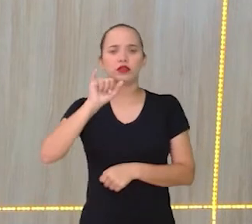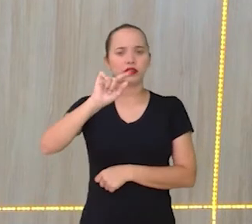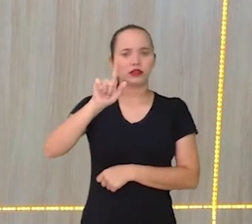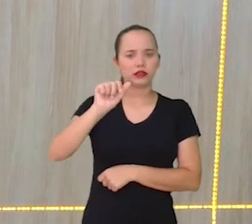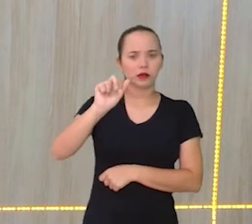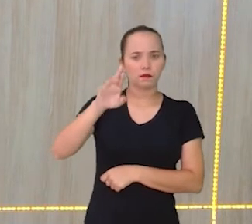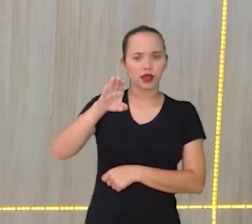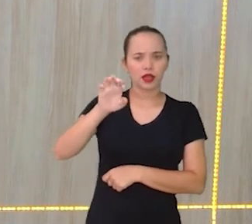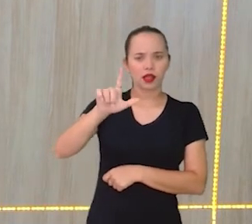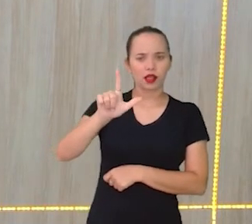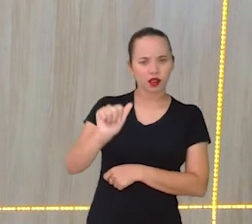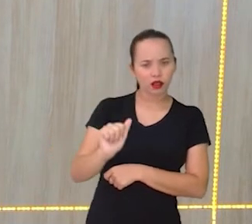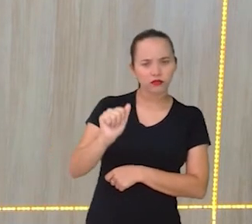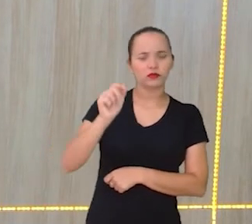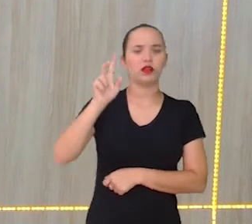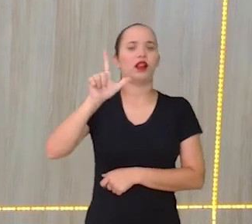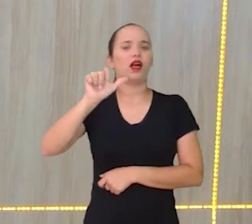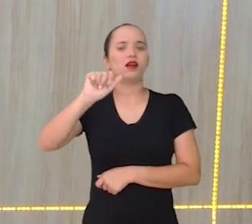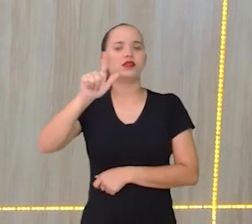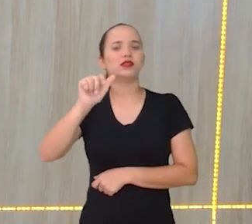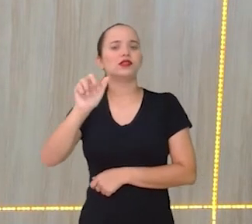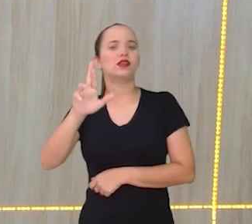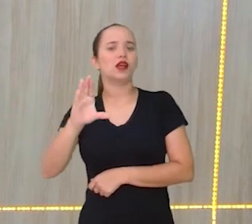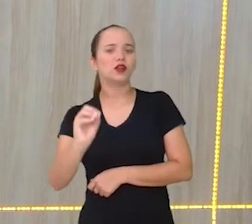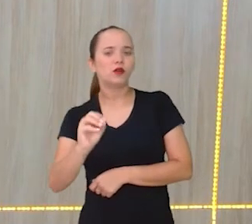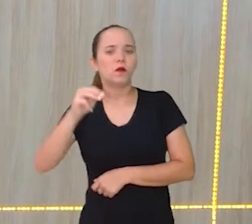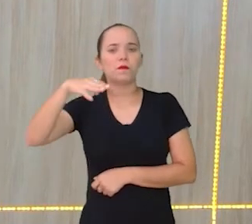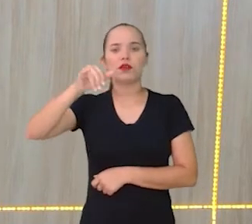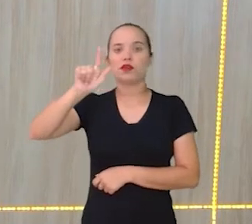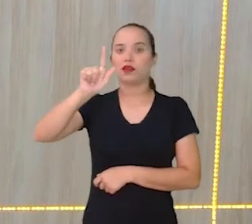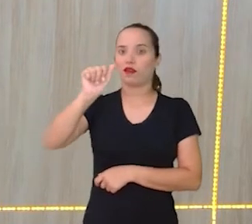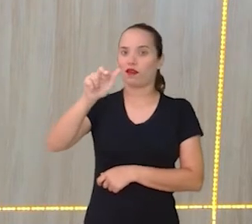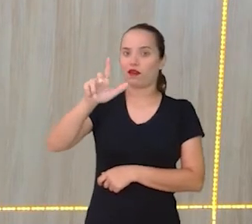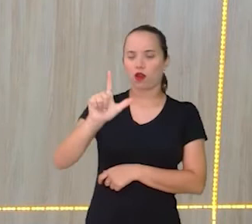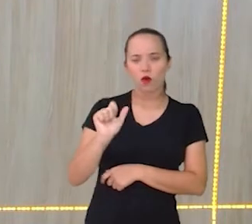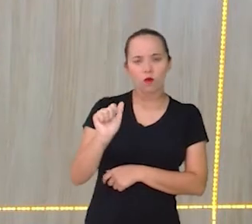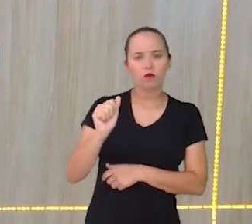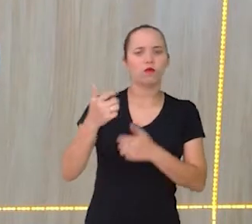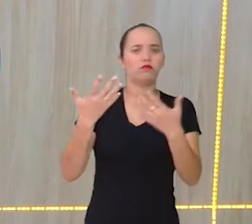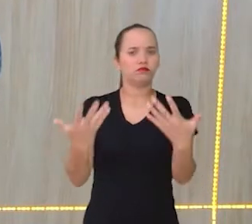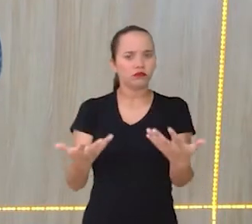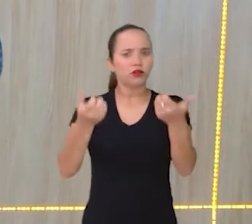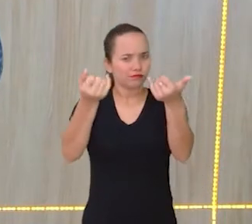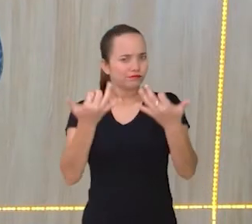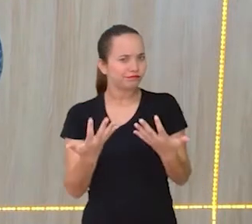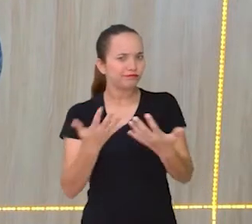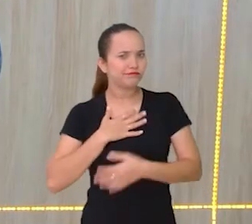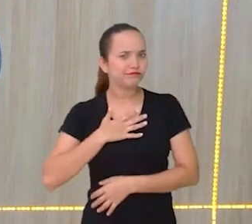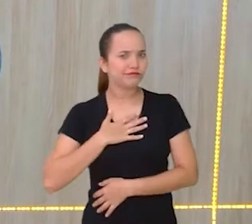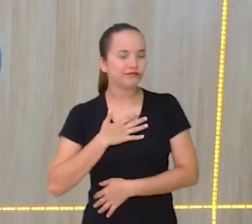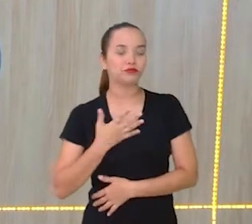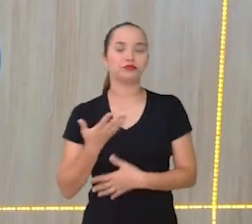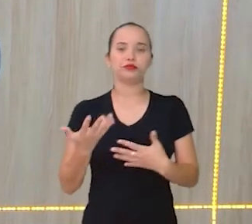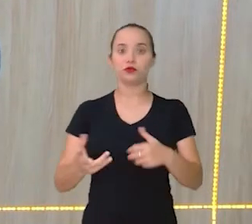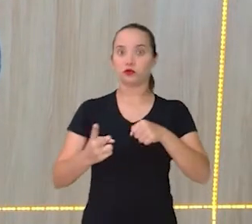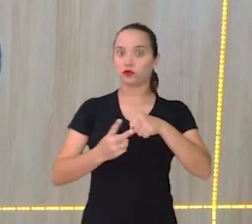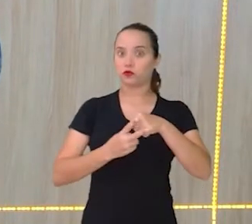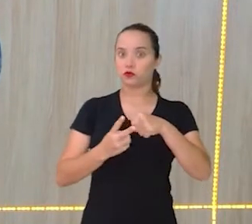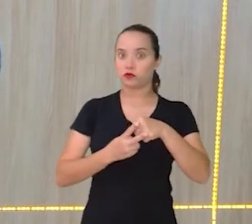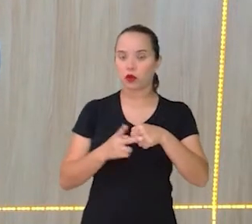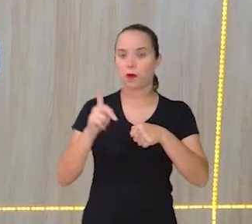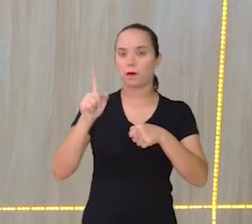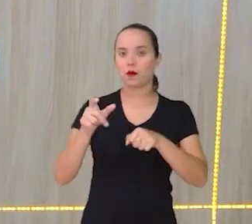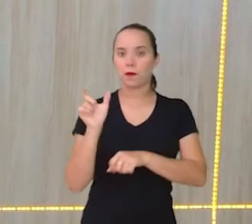são verbos? Lázaro, Miguel, Noala, Maiara, conta pra mim. Verbo é aquela